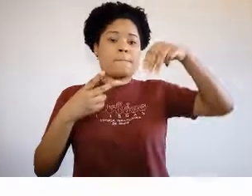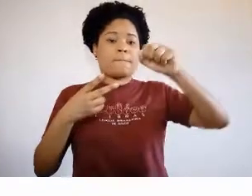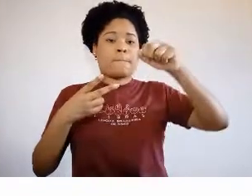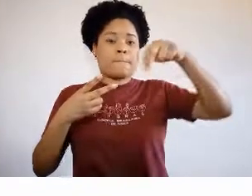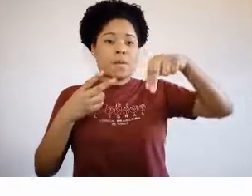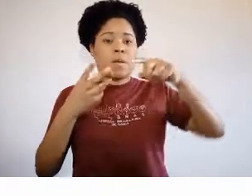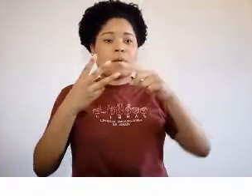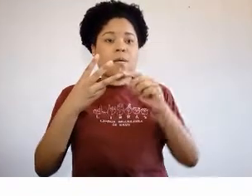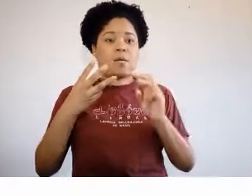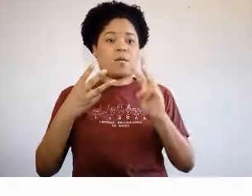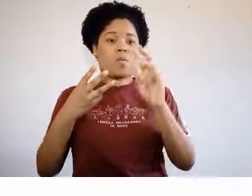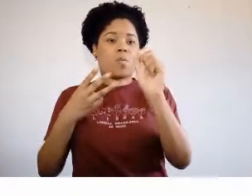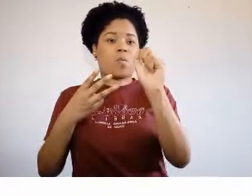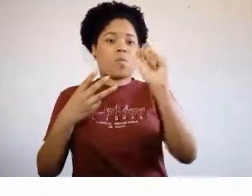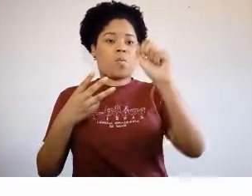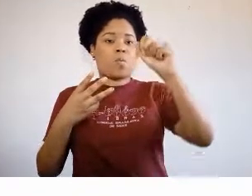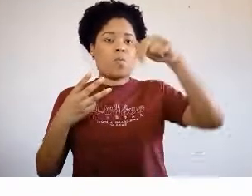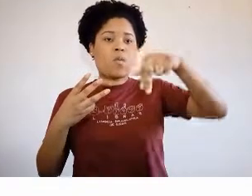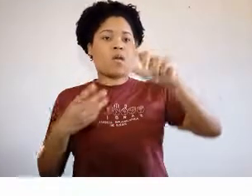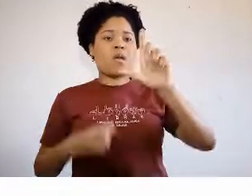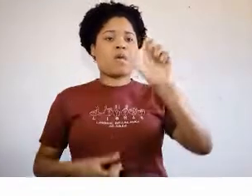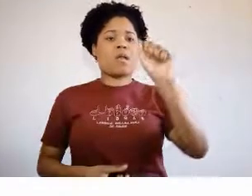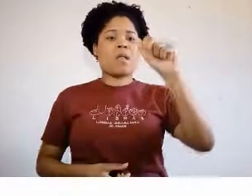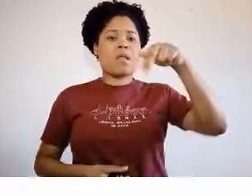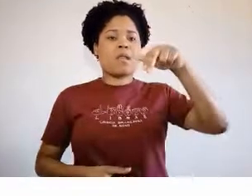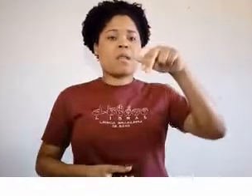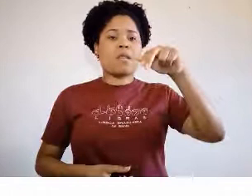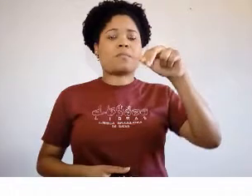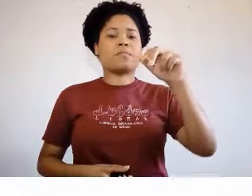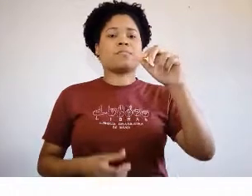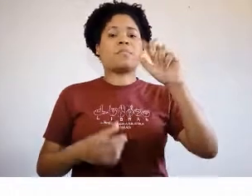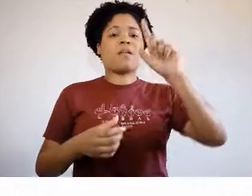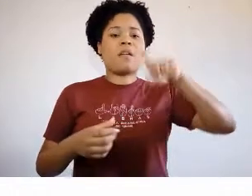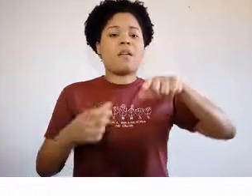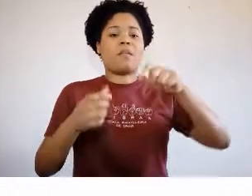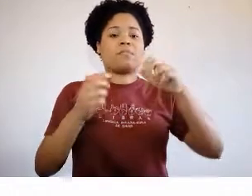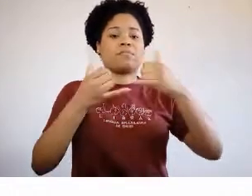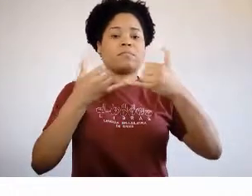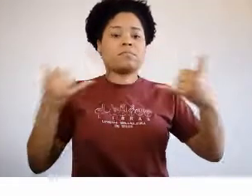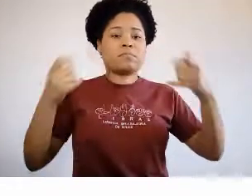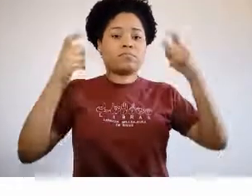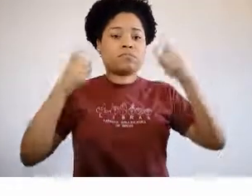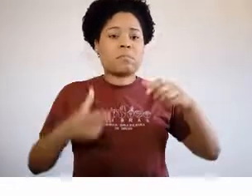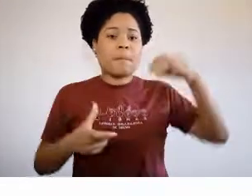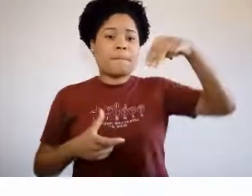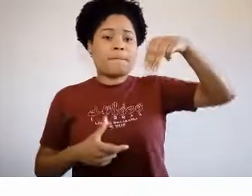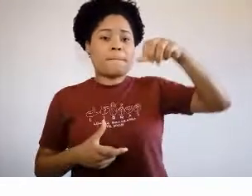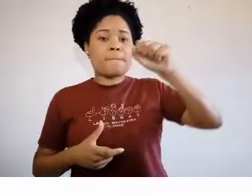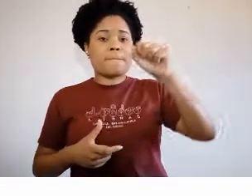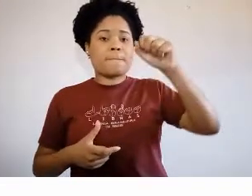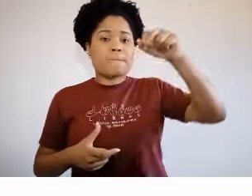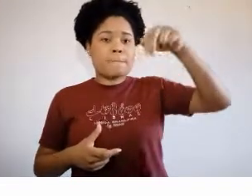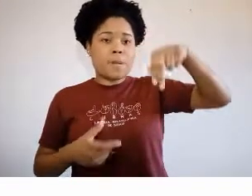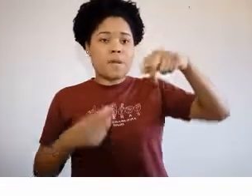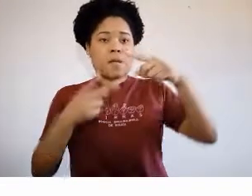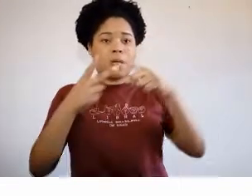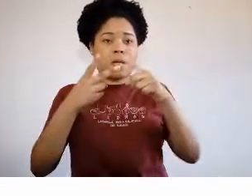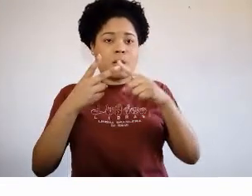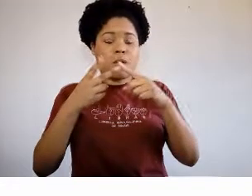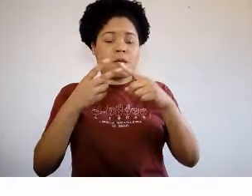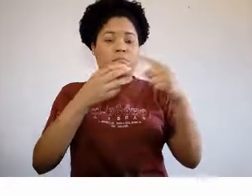MAN e WAN. O que significa rede LAN? Significa rede local. MAN,